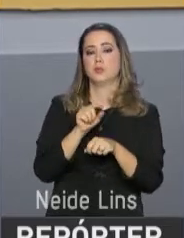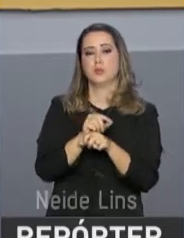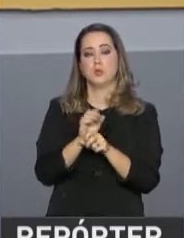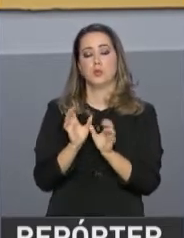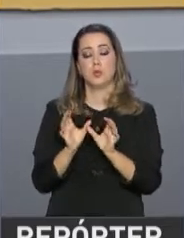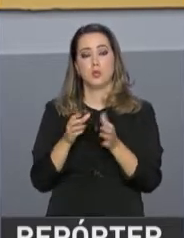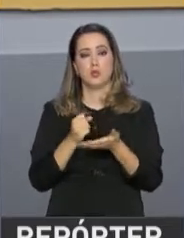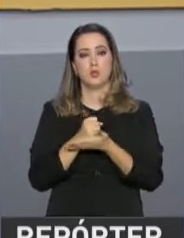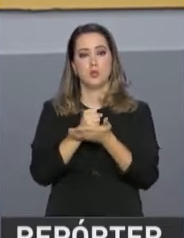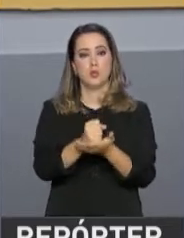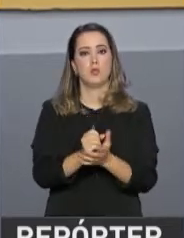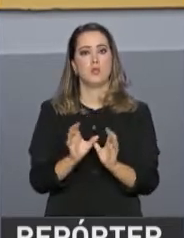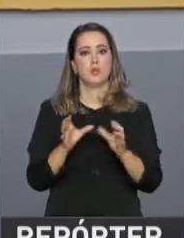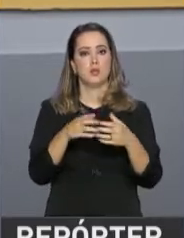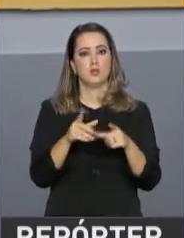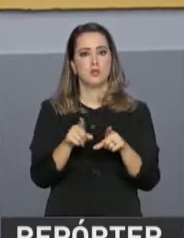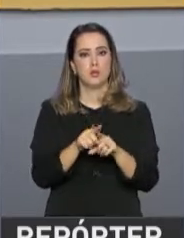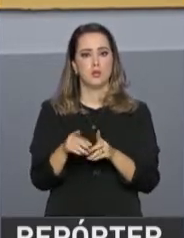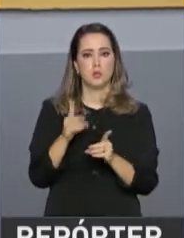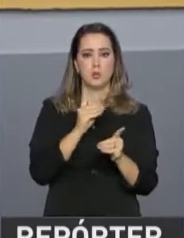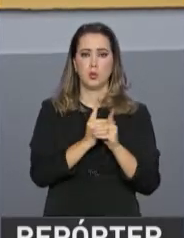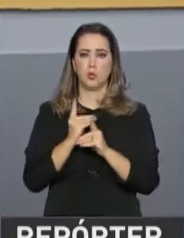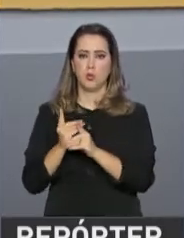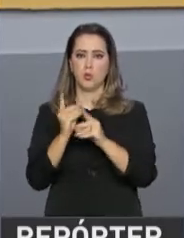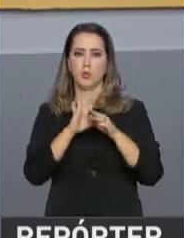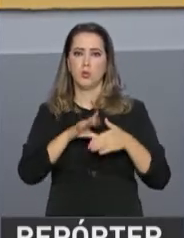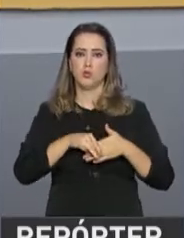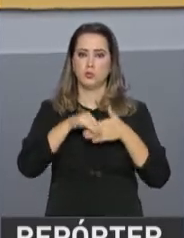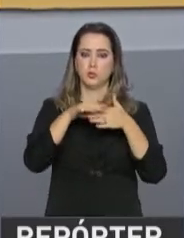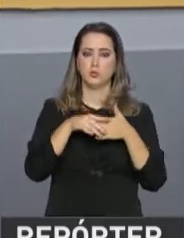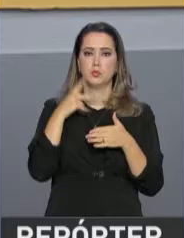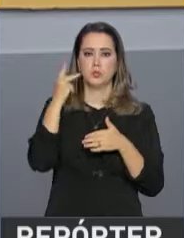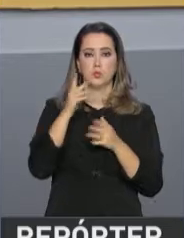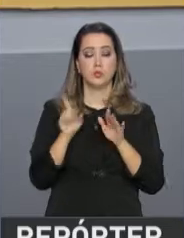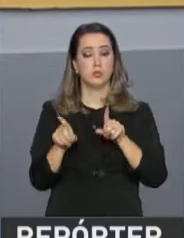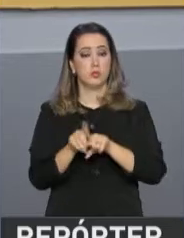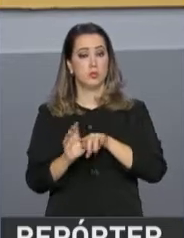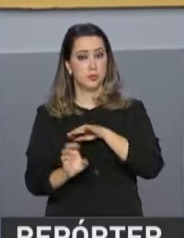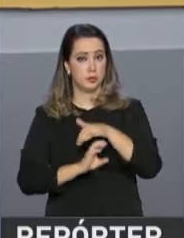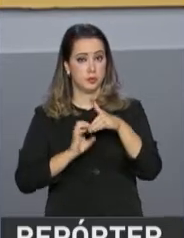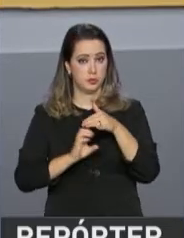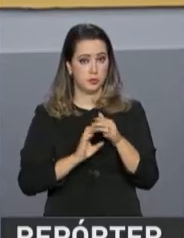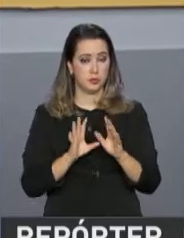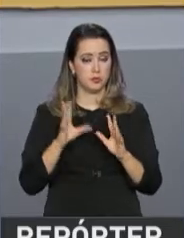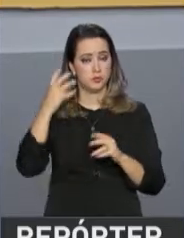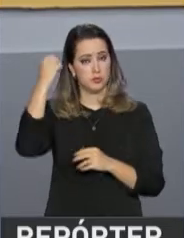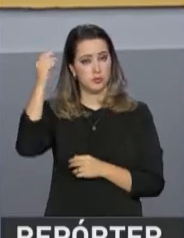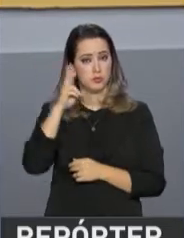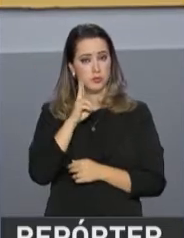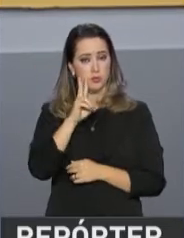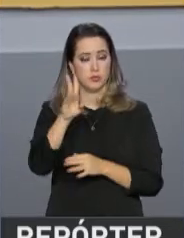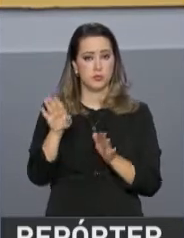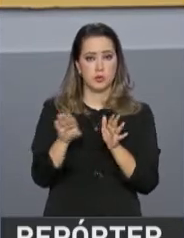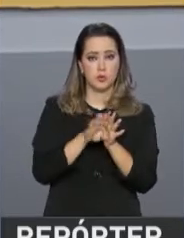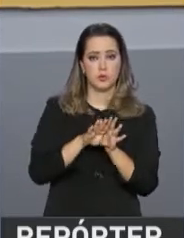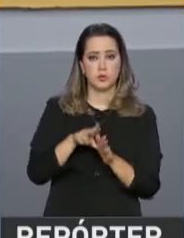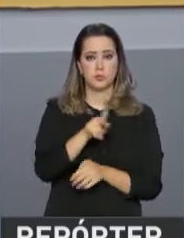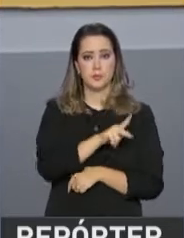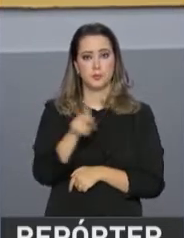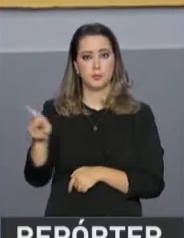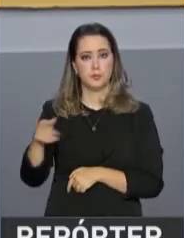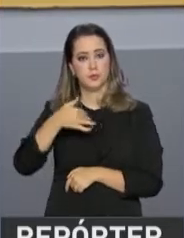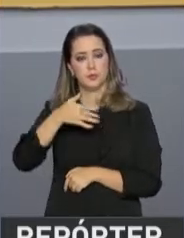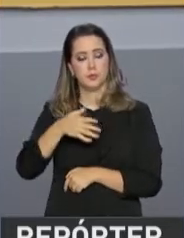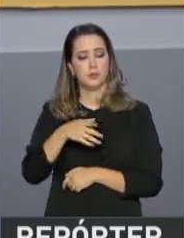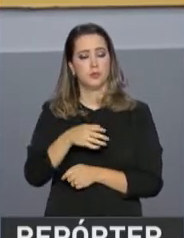e deve manter encontros bilaterais com líderes políticos e empresariais durante a viagem vamos acompanhar a chegada do presidente